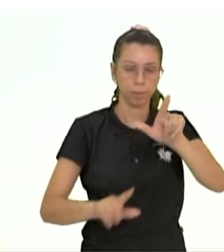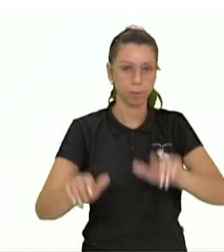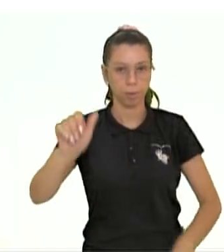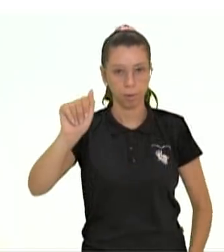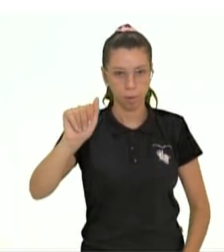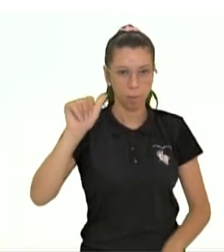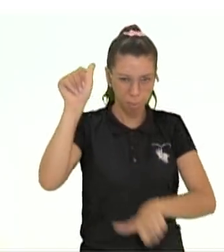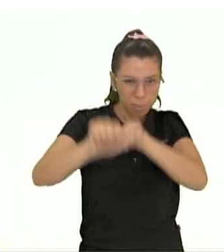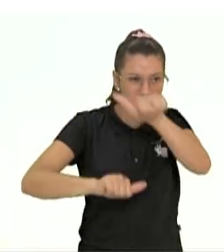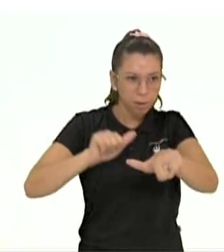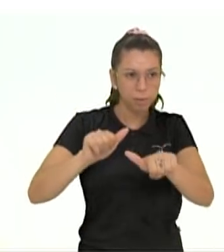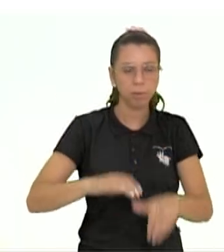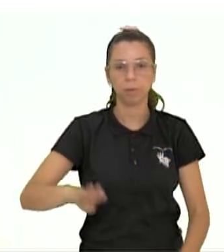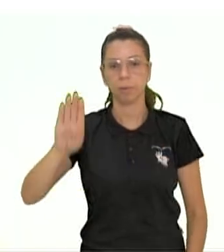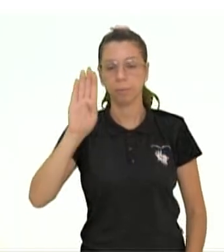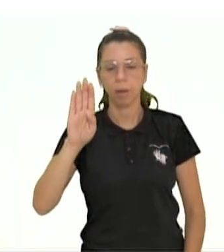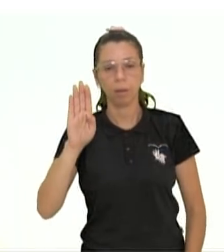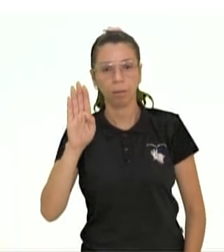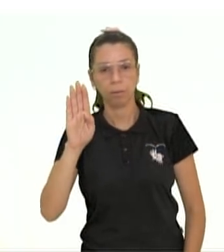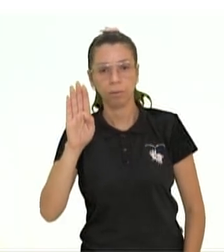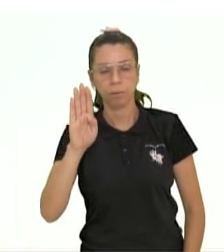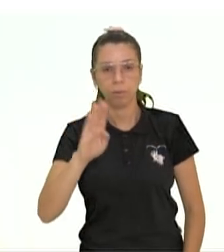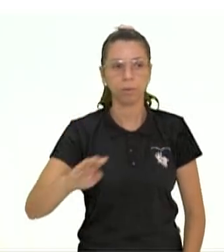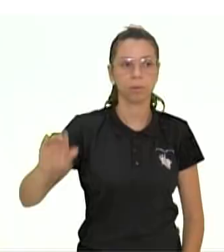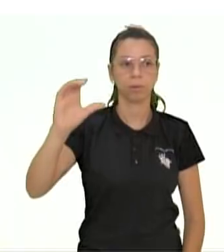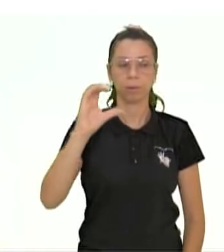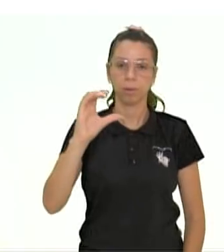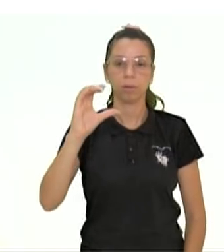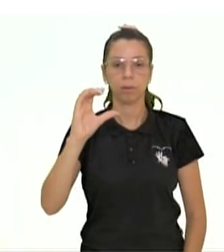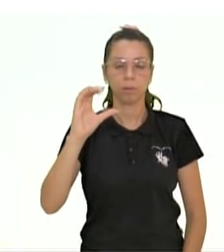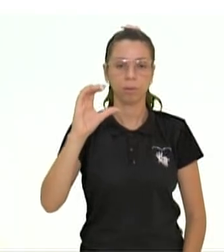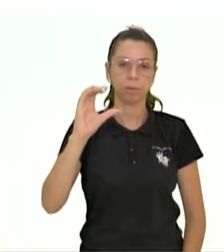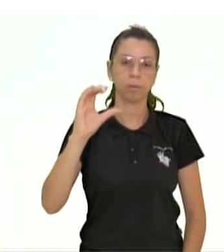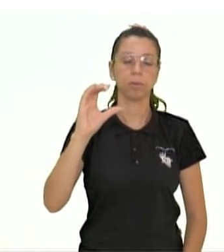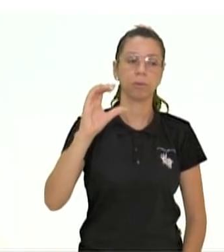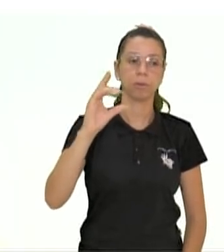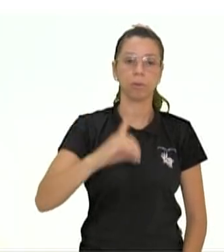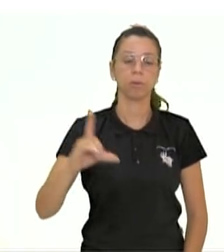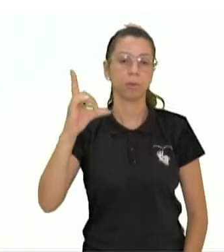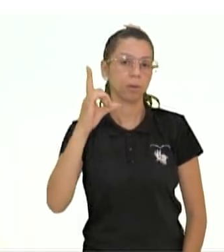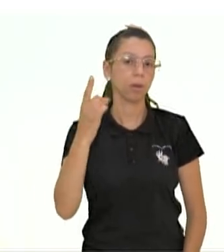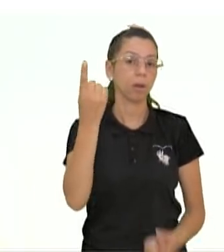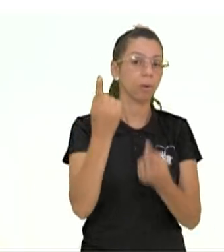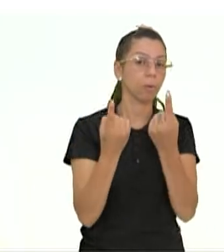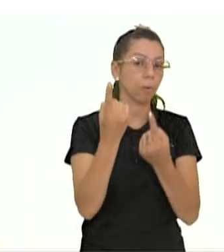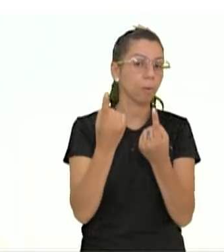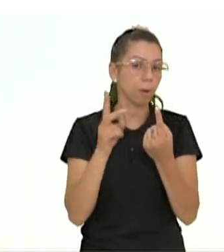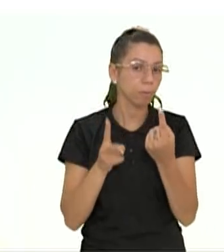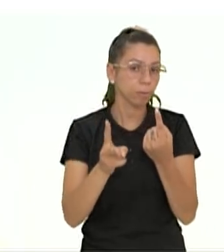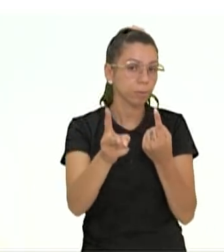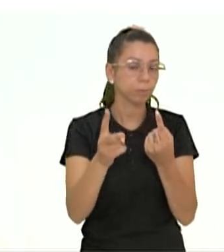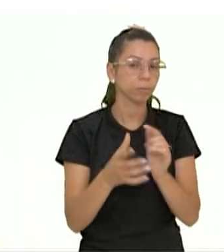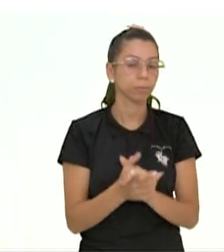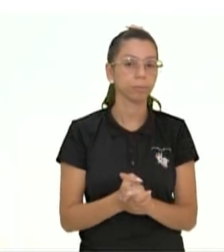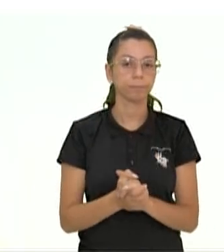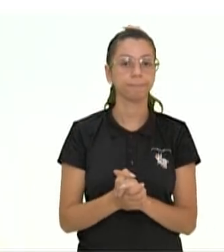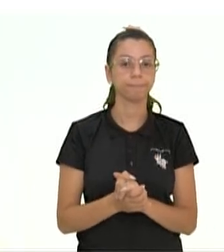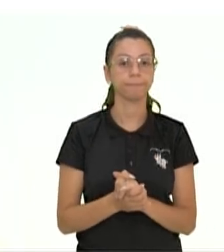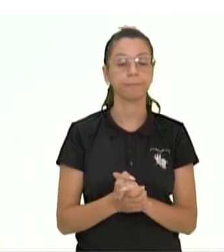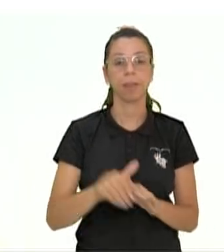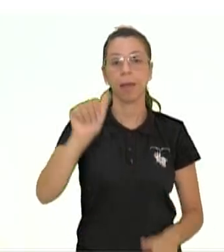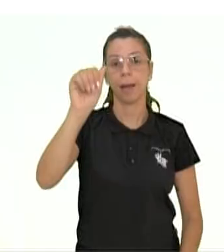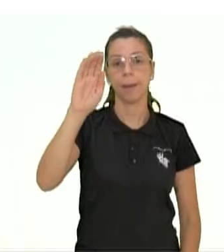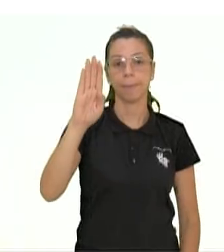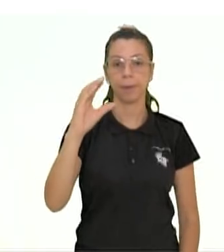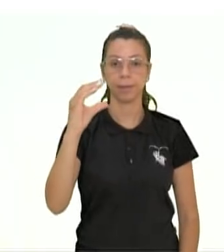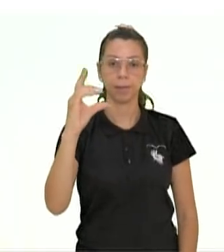uma ruptura, B, é uma fissura, D, é uma transformação, ou letra D, é uma permanência. Galerinha, letra A,